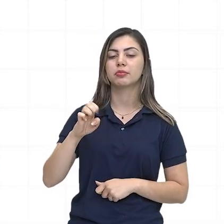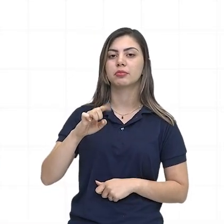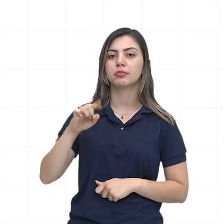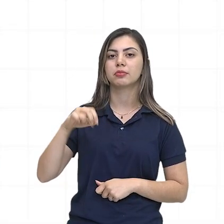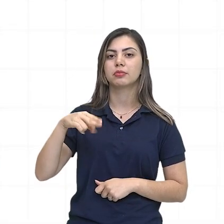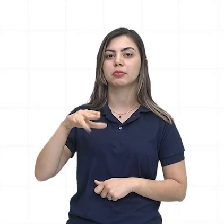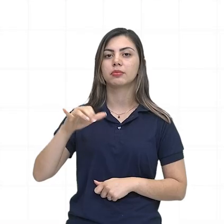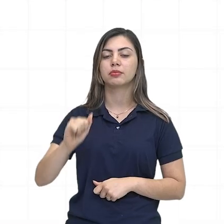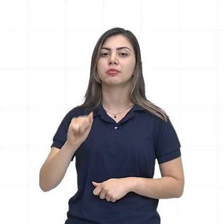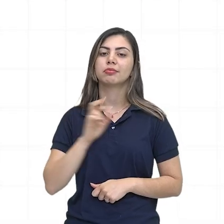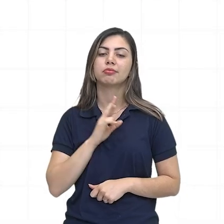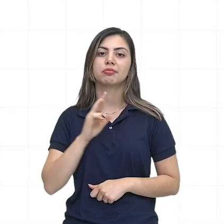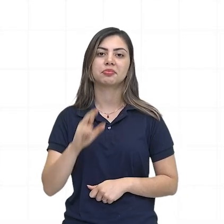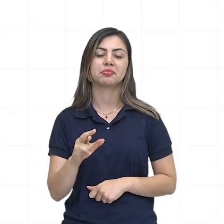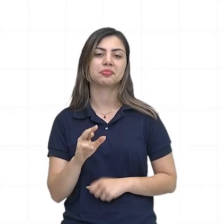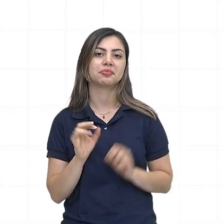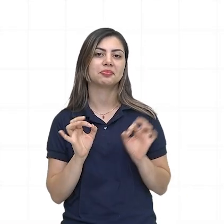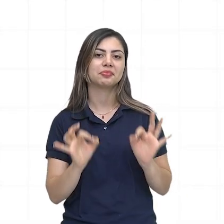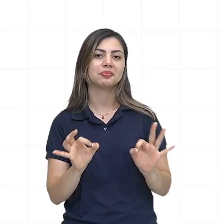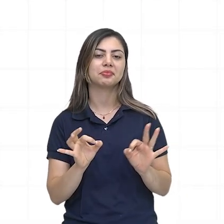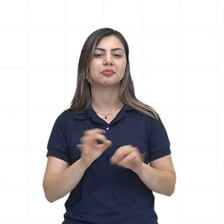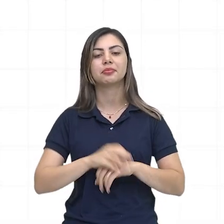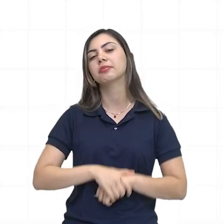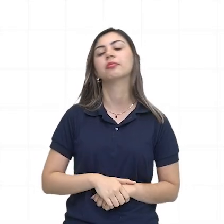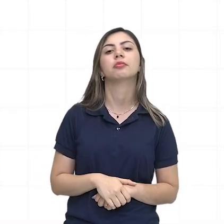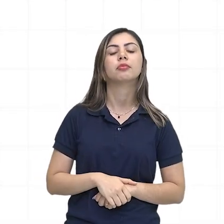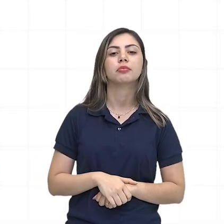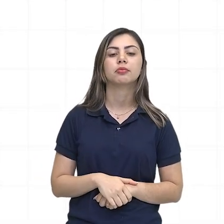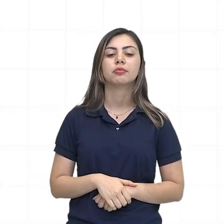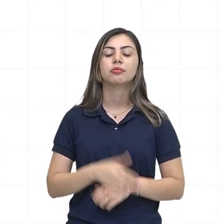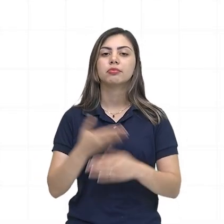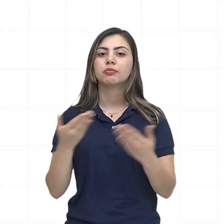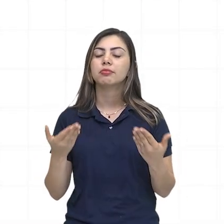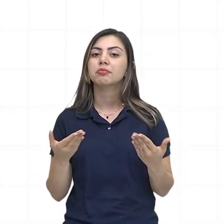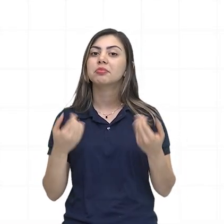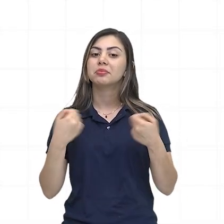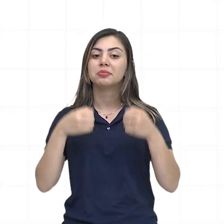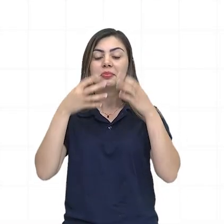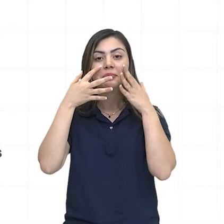potência. Beleza, meu povo? Então, sempre você deverá